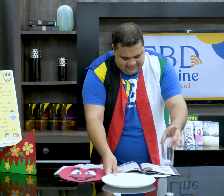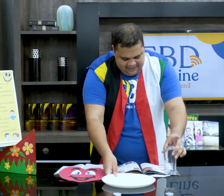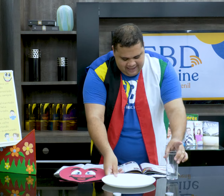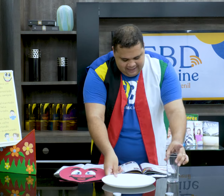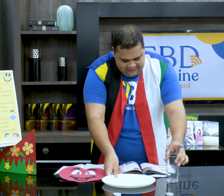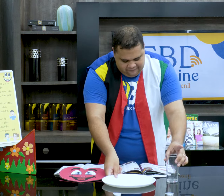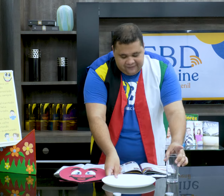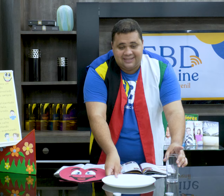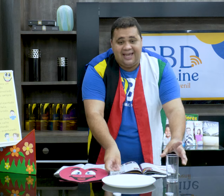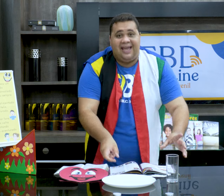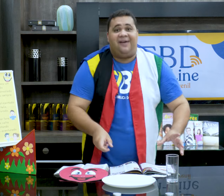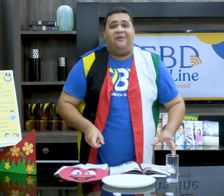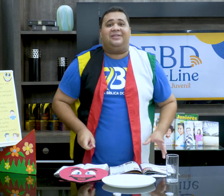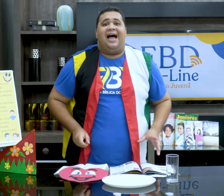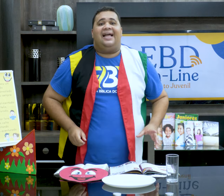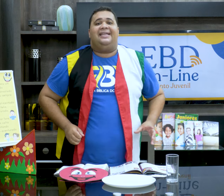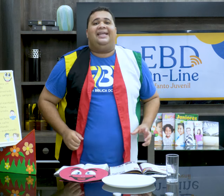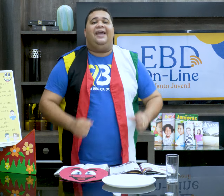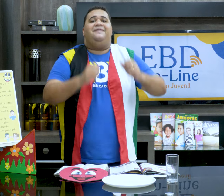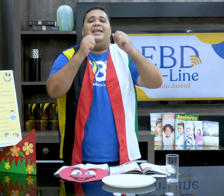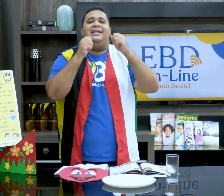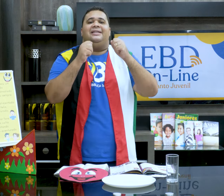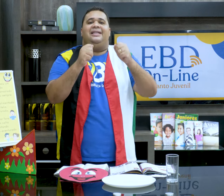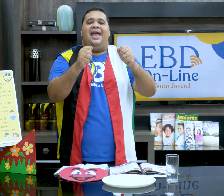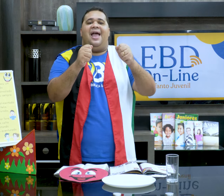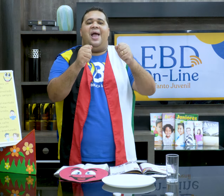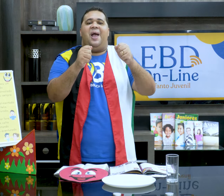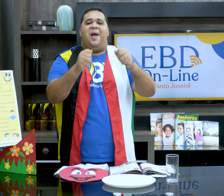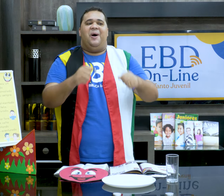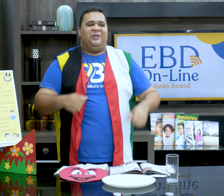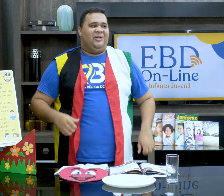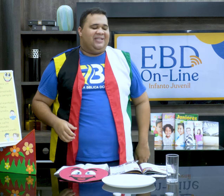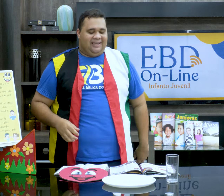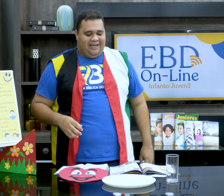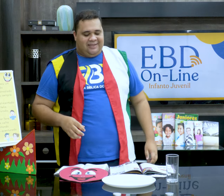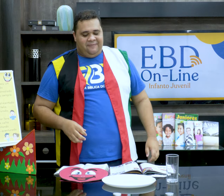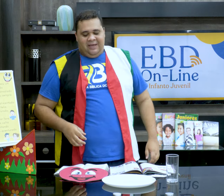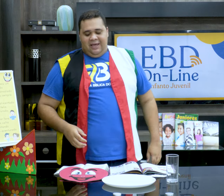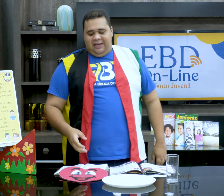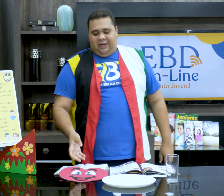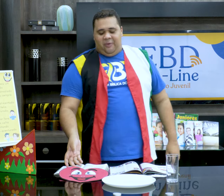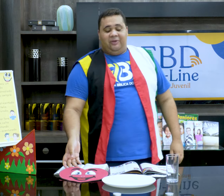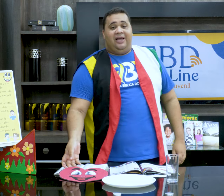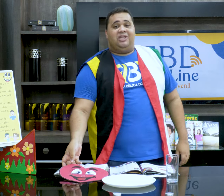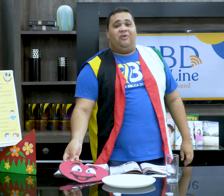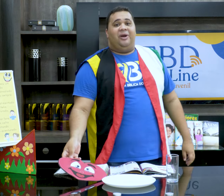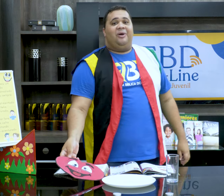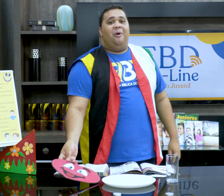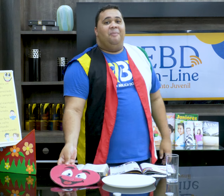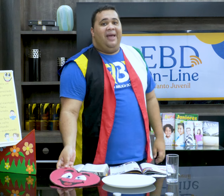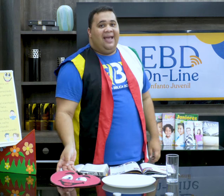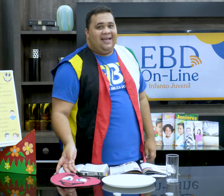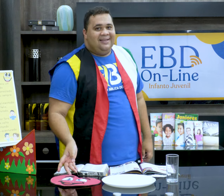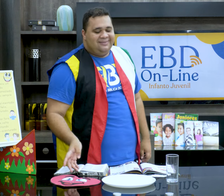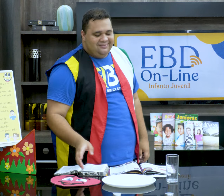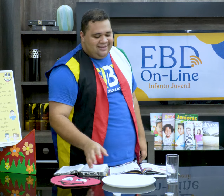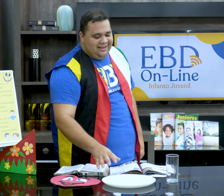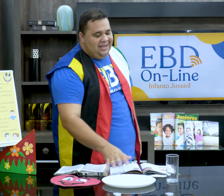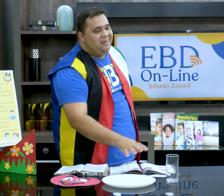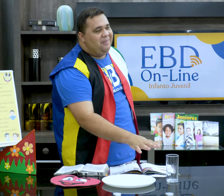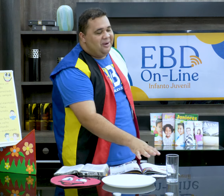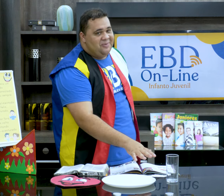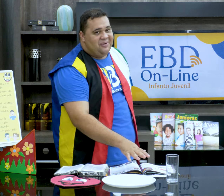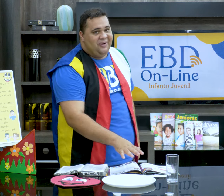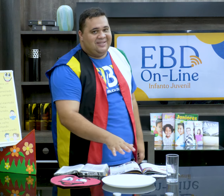sede de fazer a vontade de Deus tenho certeza que quando eles forem comer